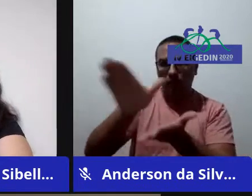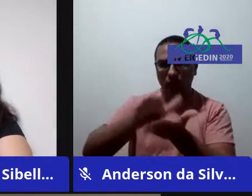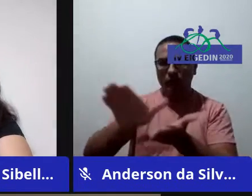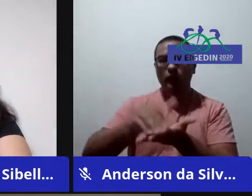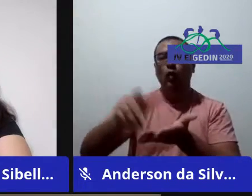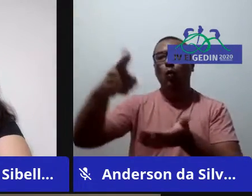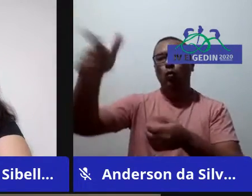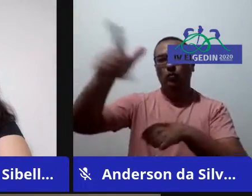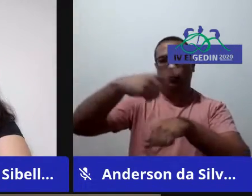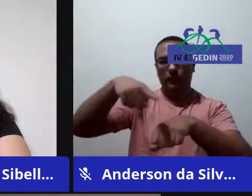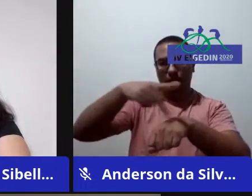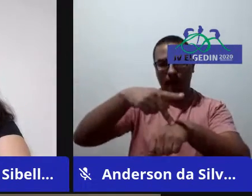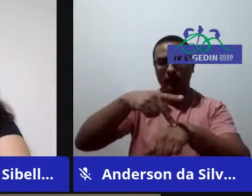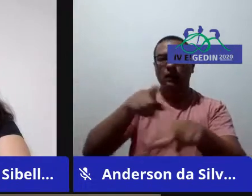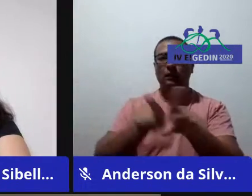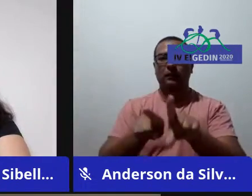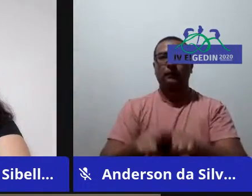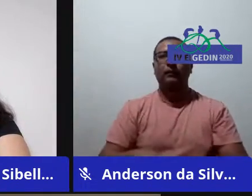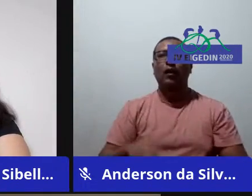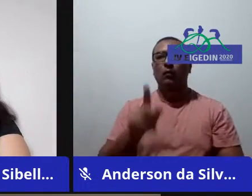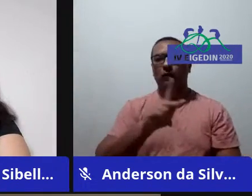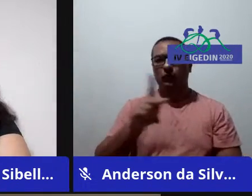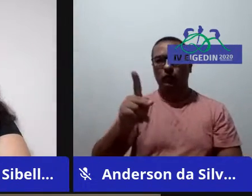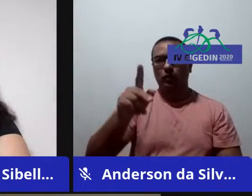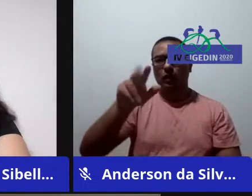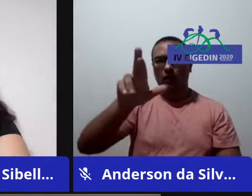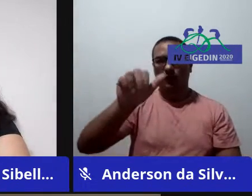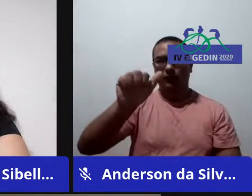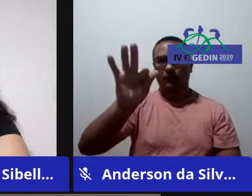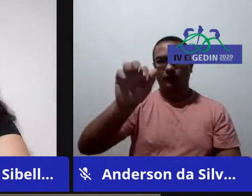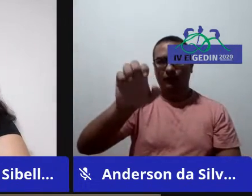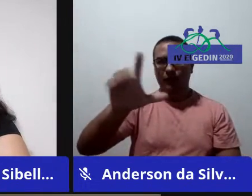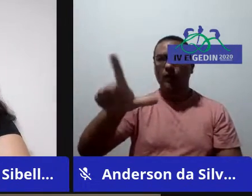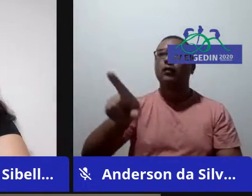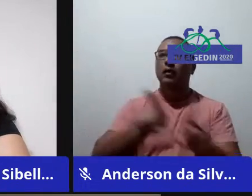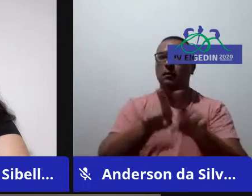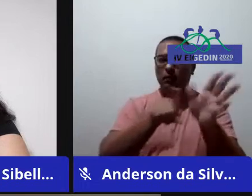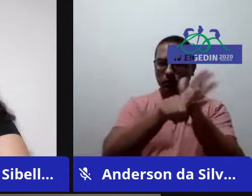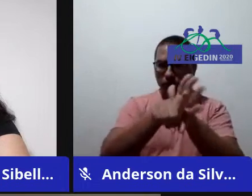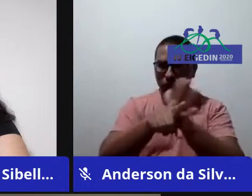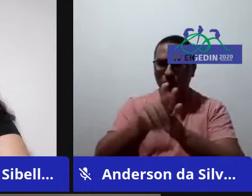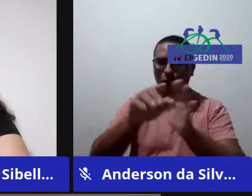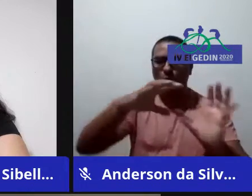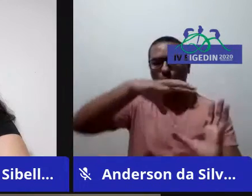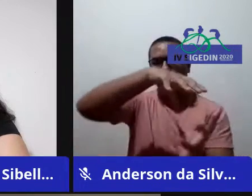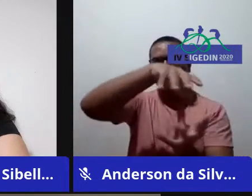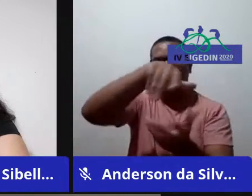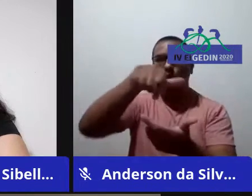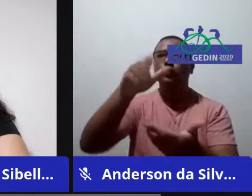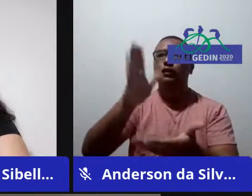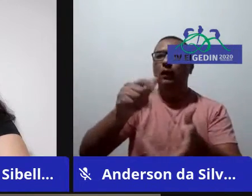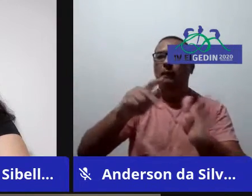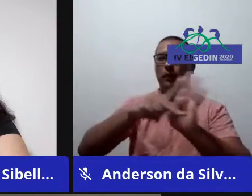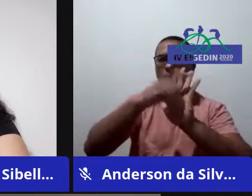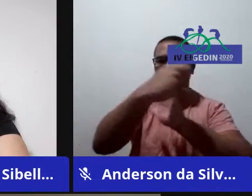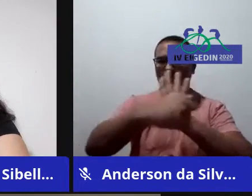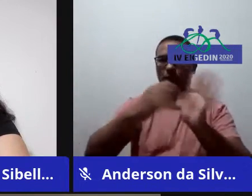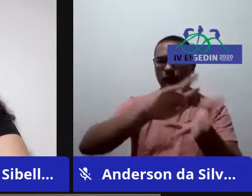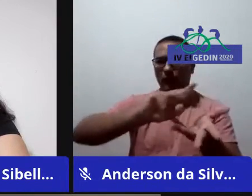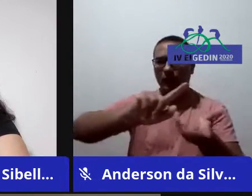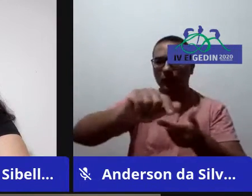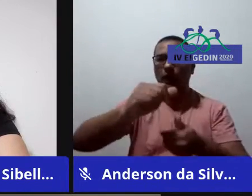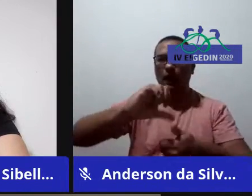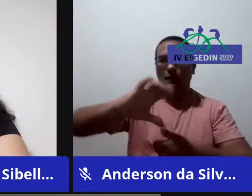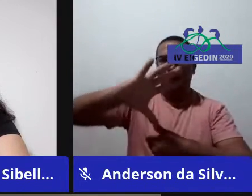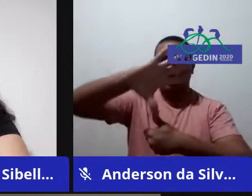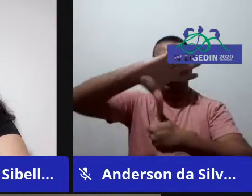professor Rafael também é um experiente consultor global, atuando em múltiplos projetos na América do Norte,